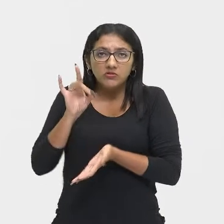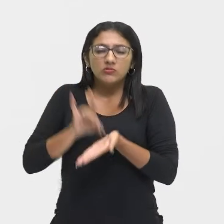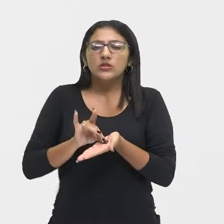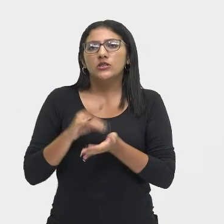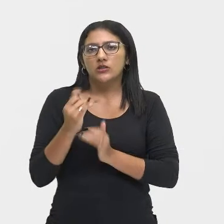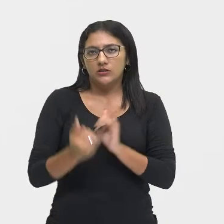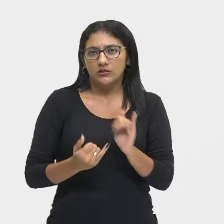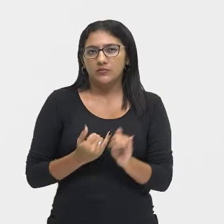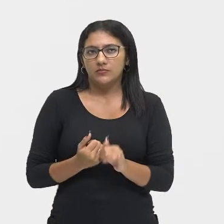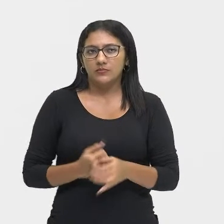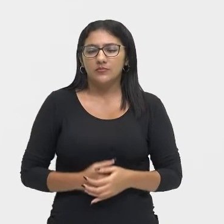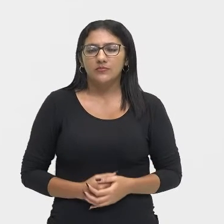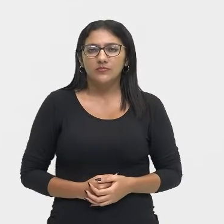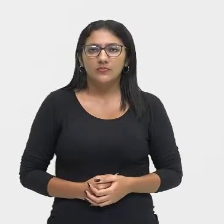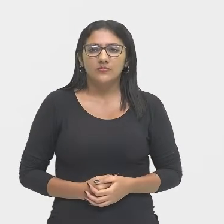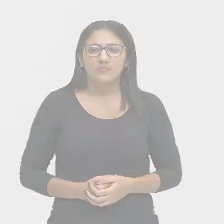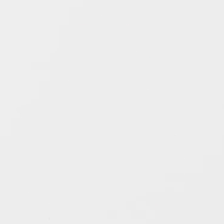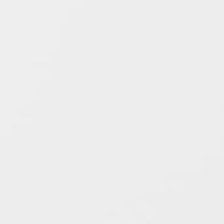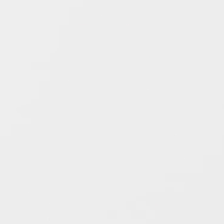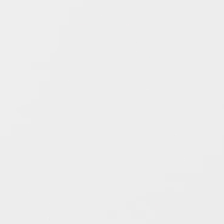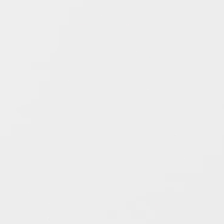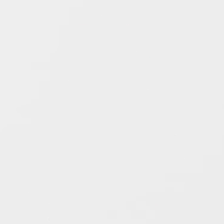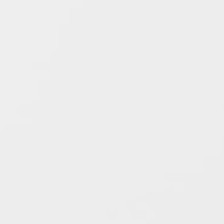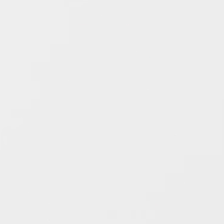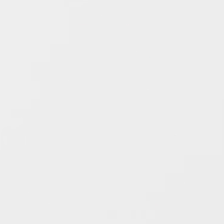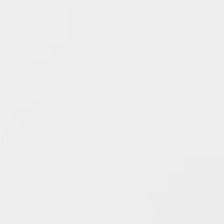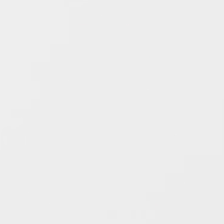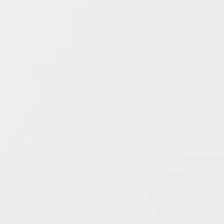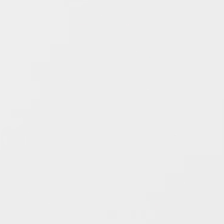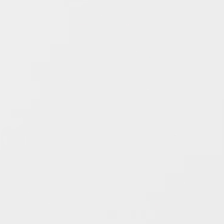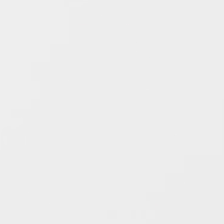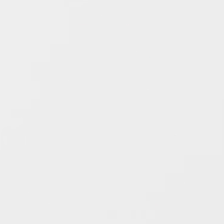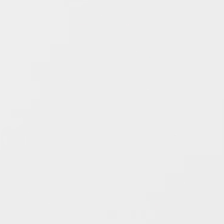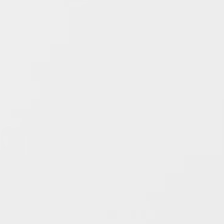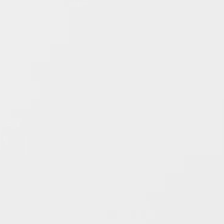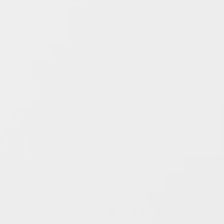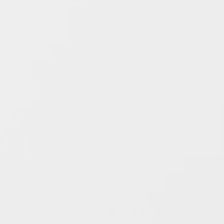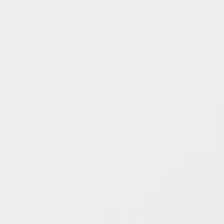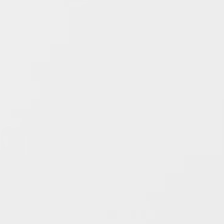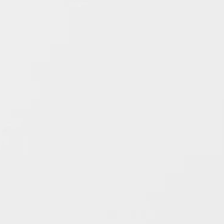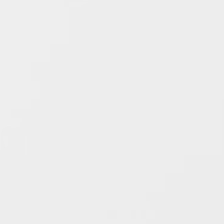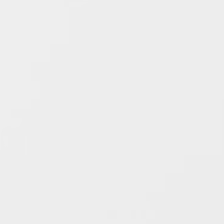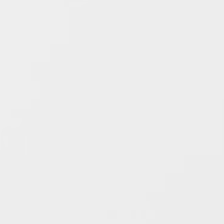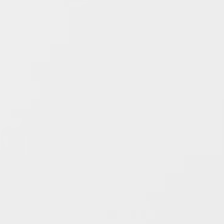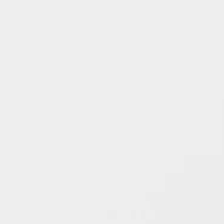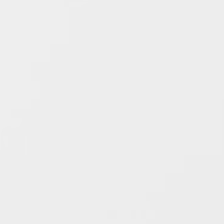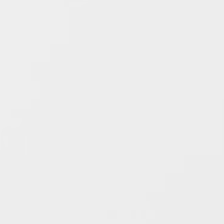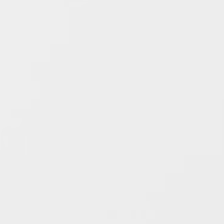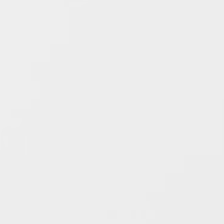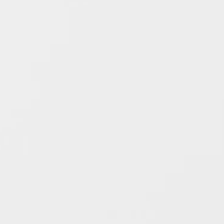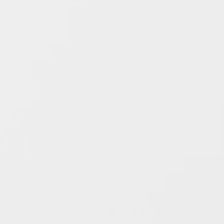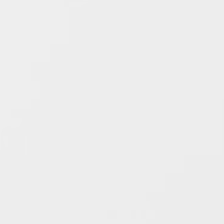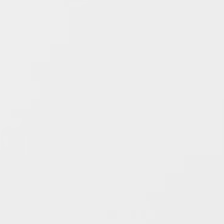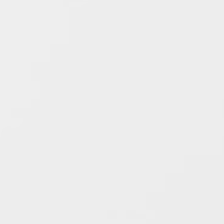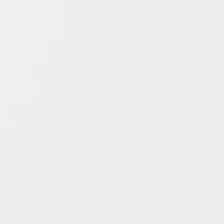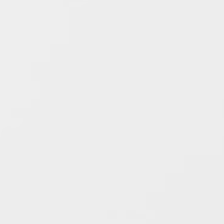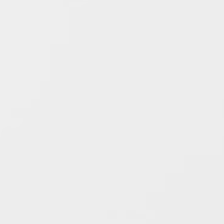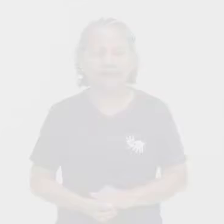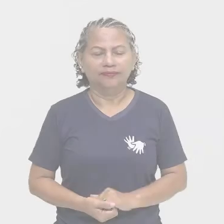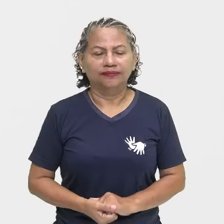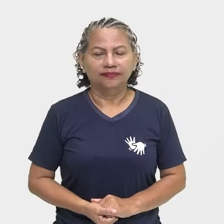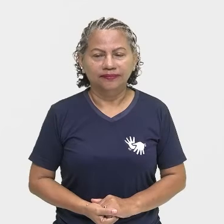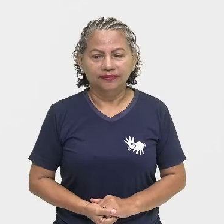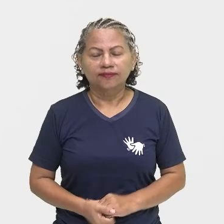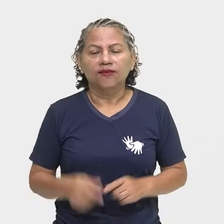internet, Mas antes disso, infelizmente, ocorreram muitas mortes, muitos suicídios